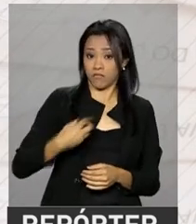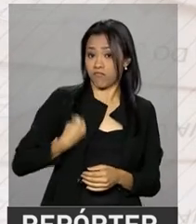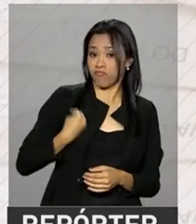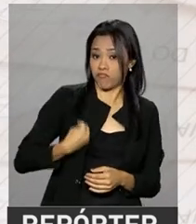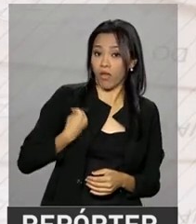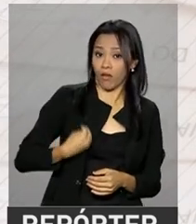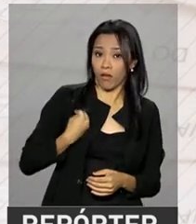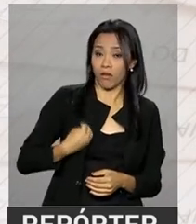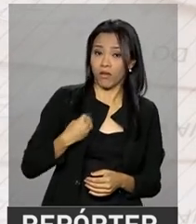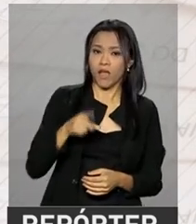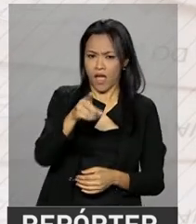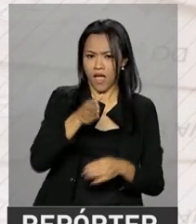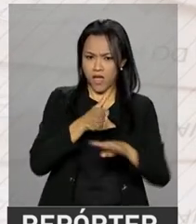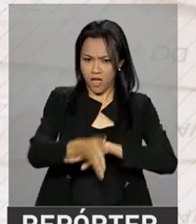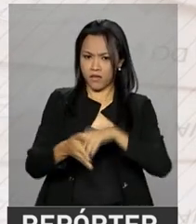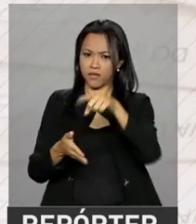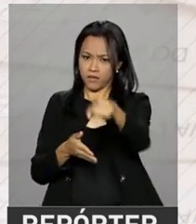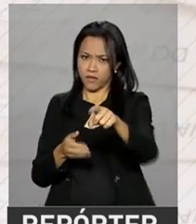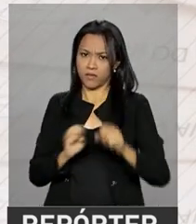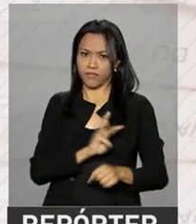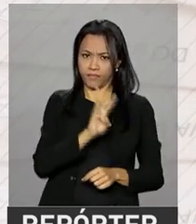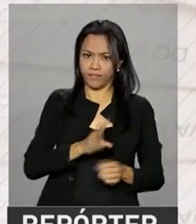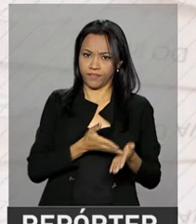receber, acesse